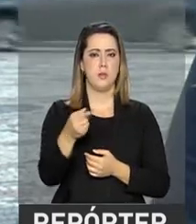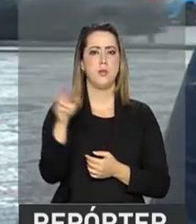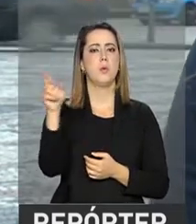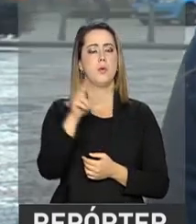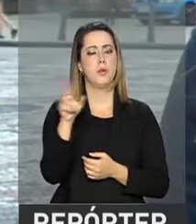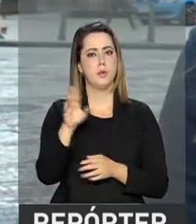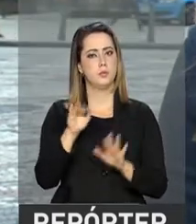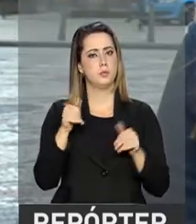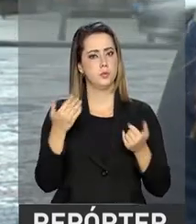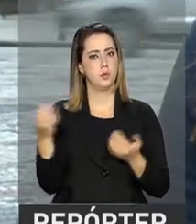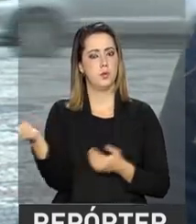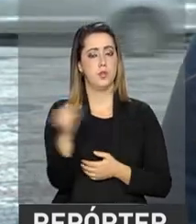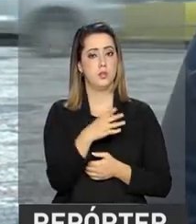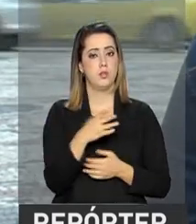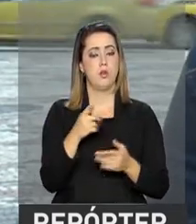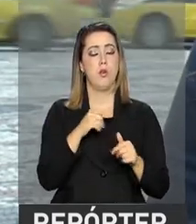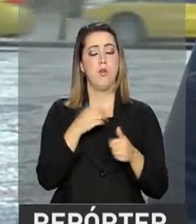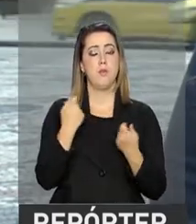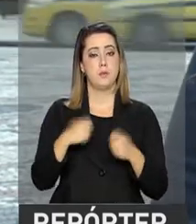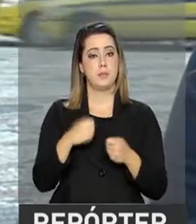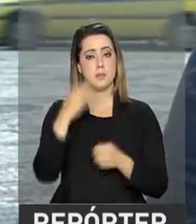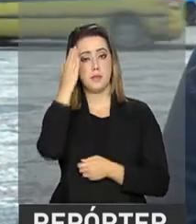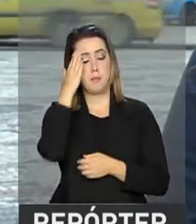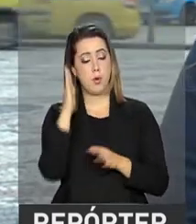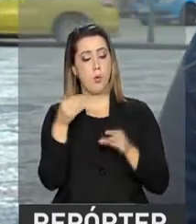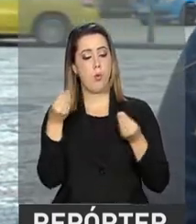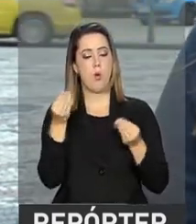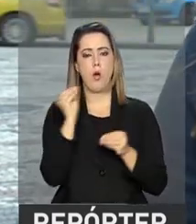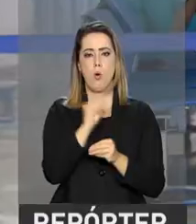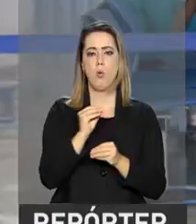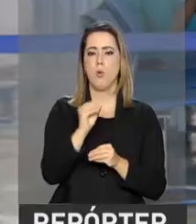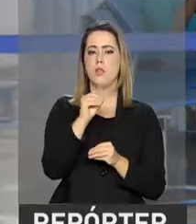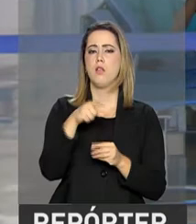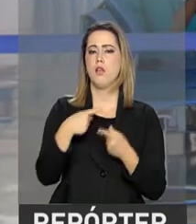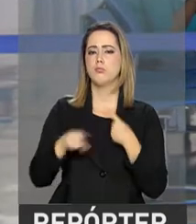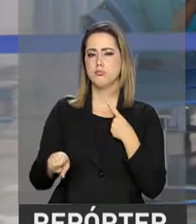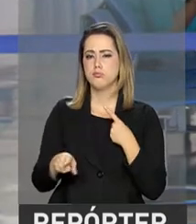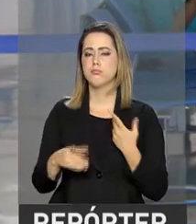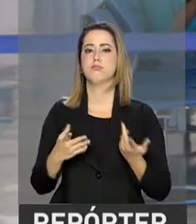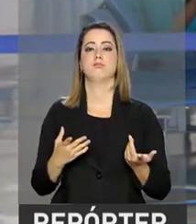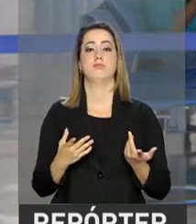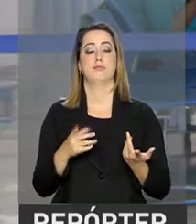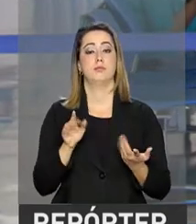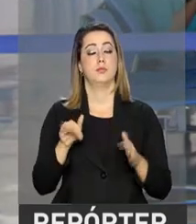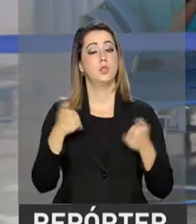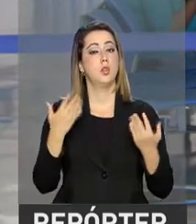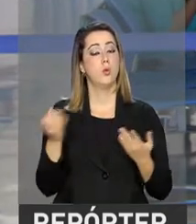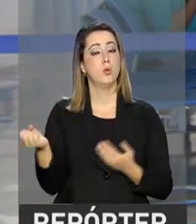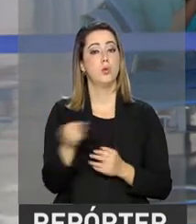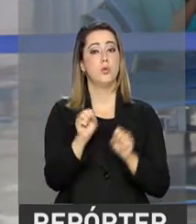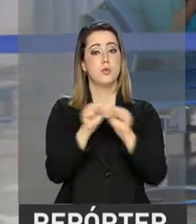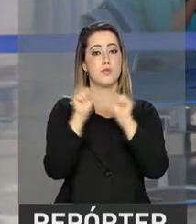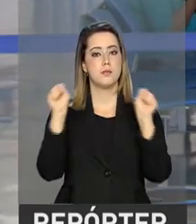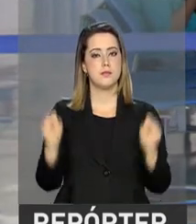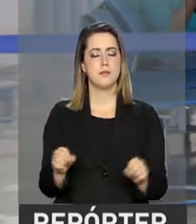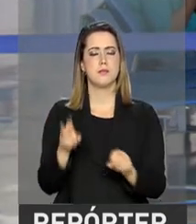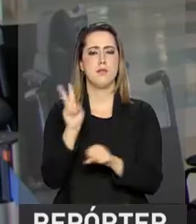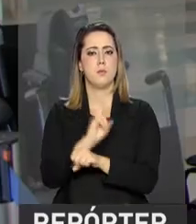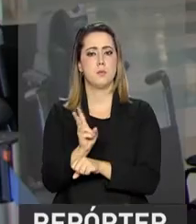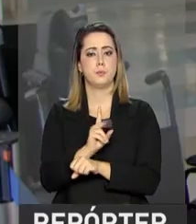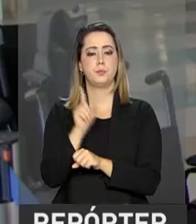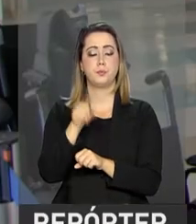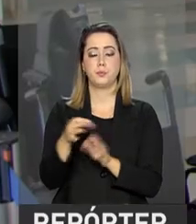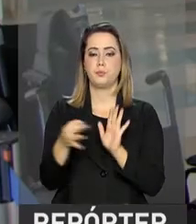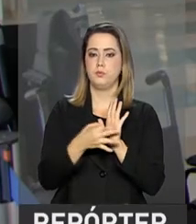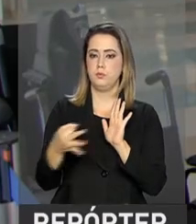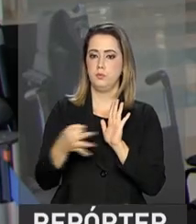valor da penalidade passa a depender do tipo de atendimento negado a partir do novo sistema de fiscalização a sugestão é